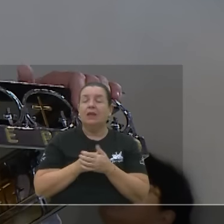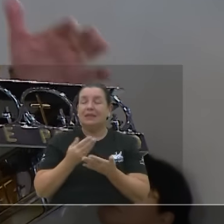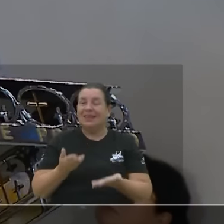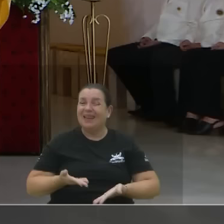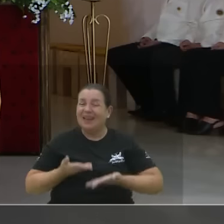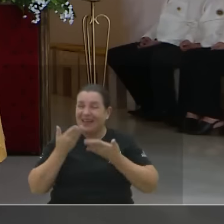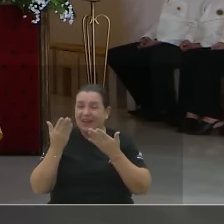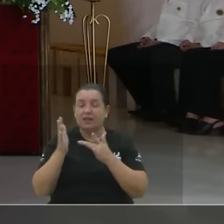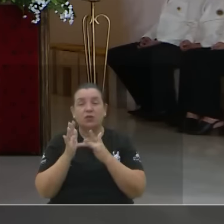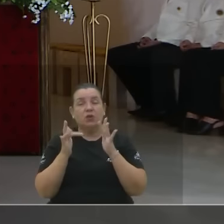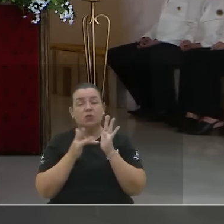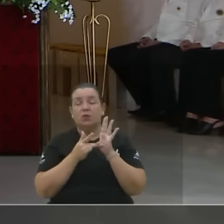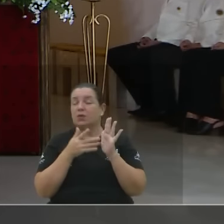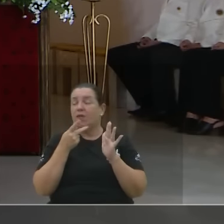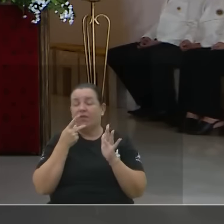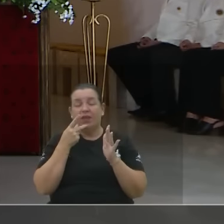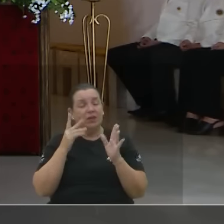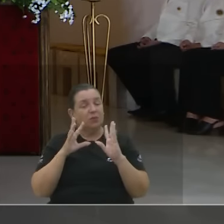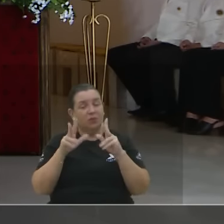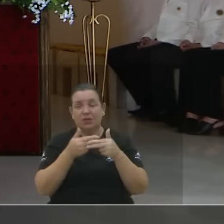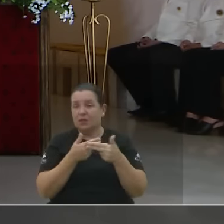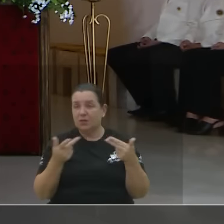entregar-se. Jesus está dizendo tudo isso.